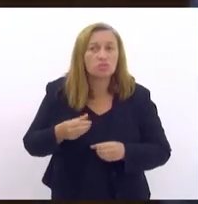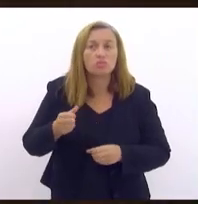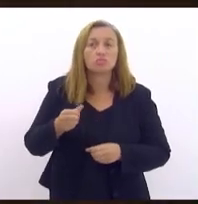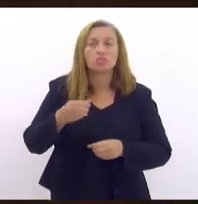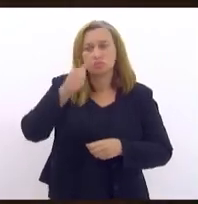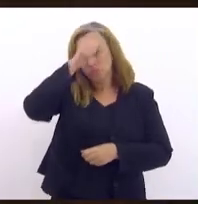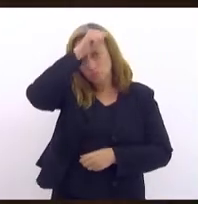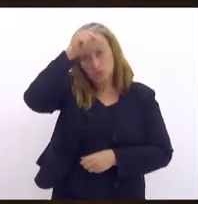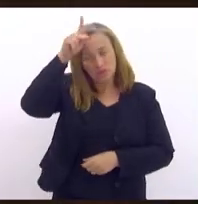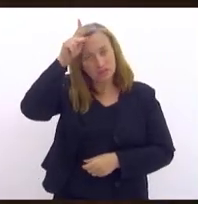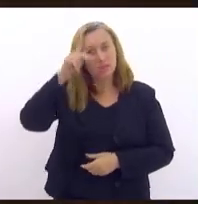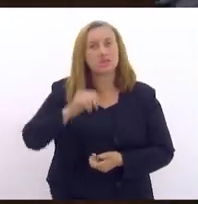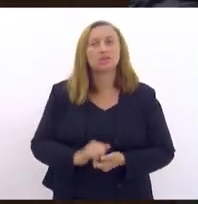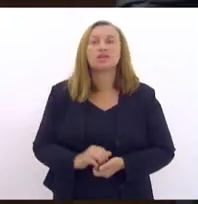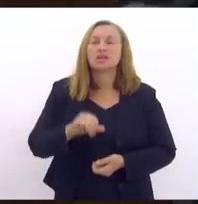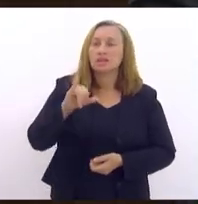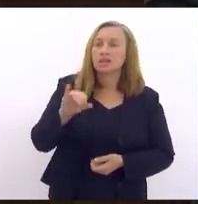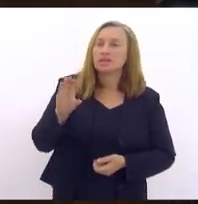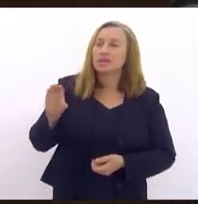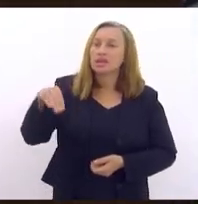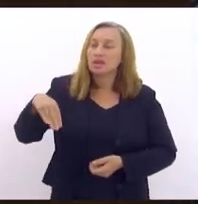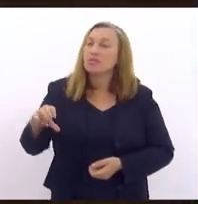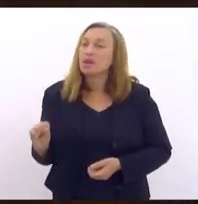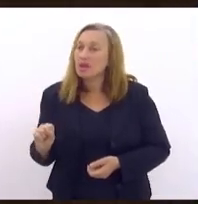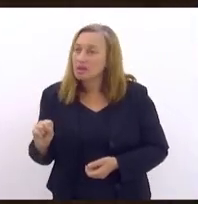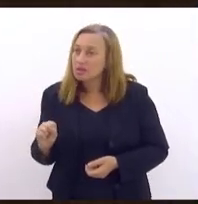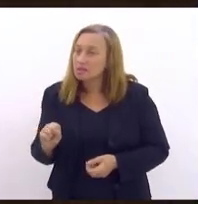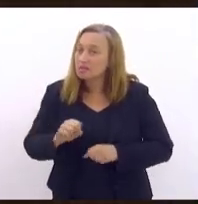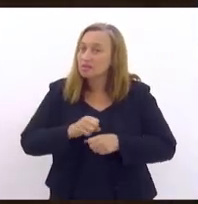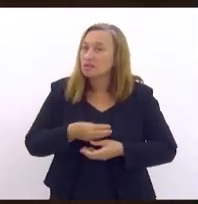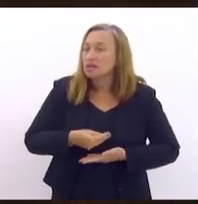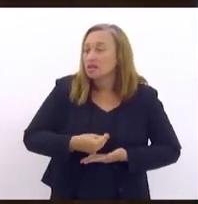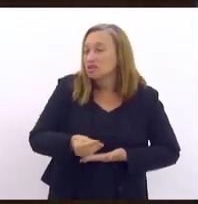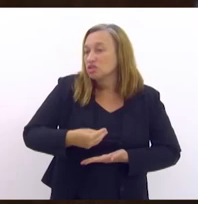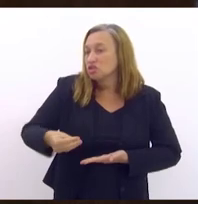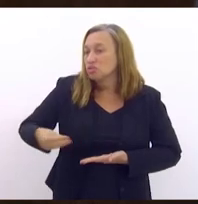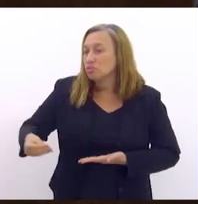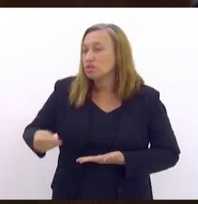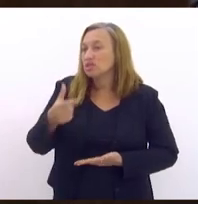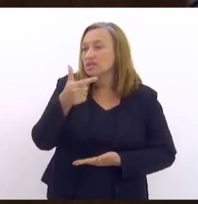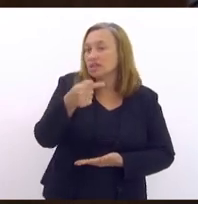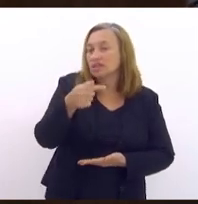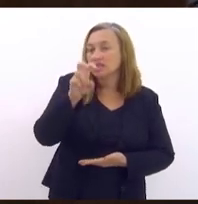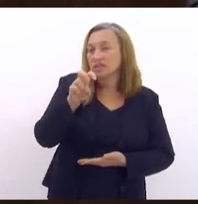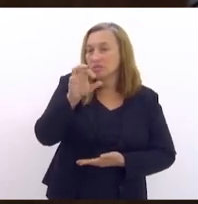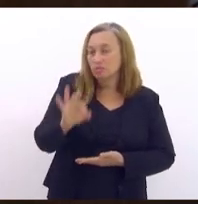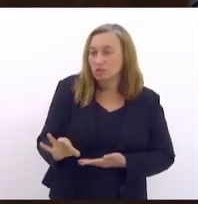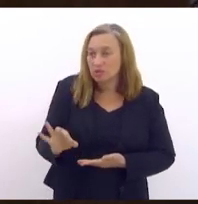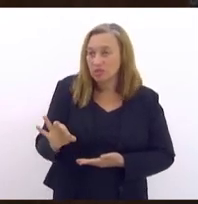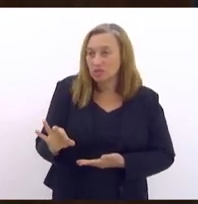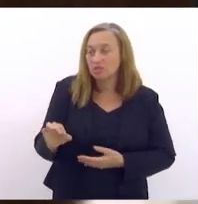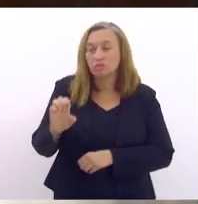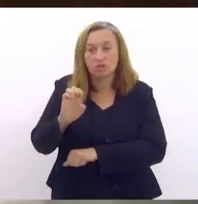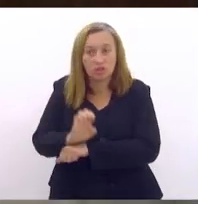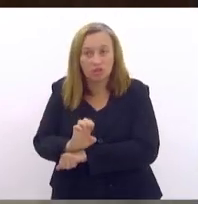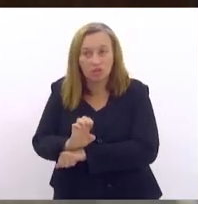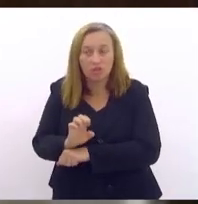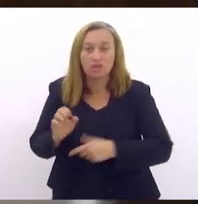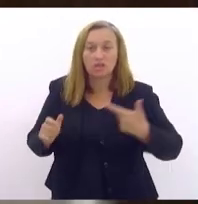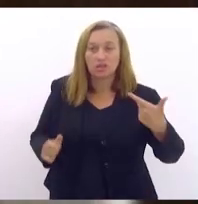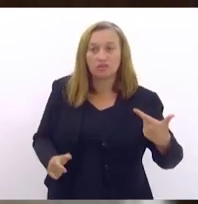municípios. E o ICMS é distribuído 75% para os estados